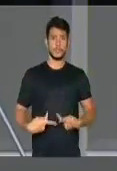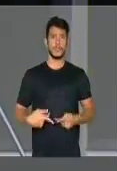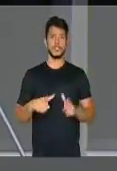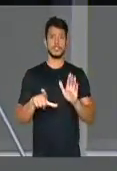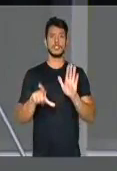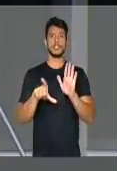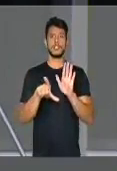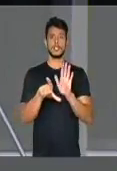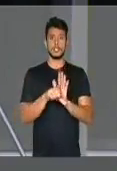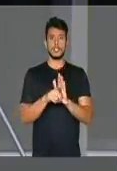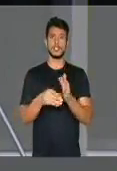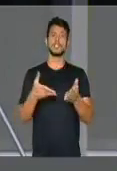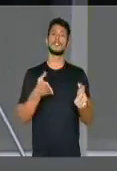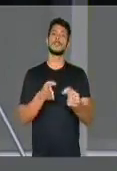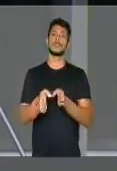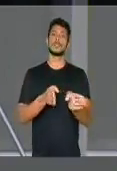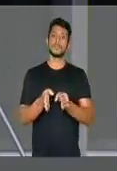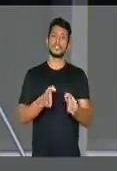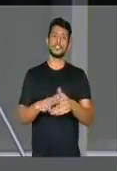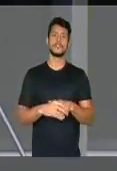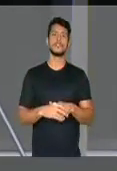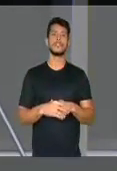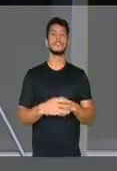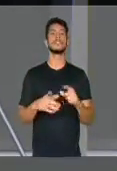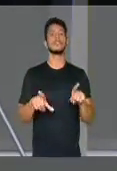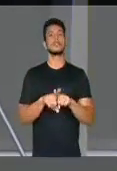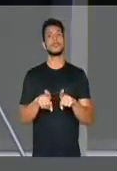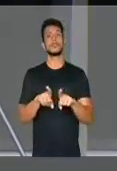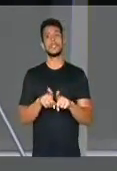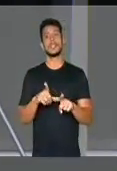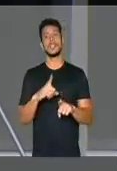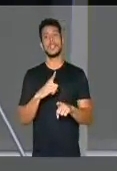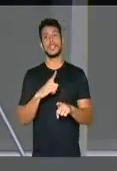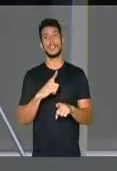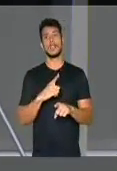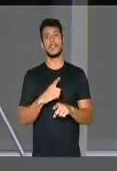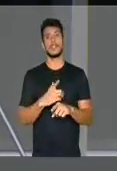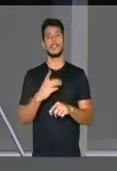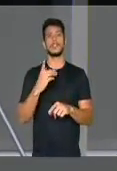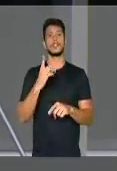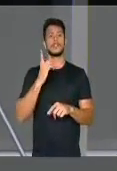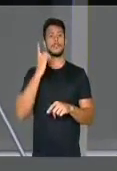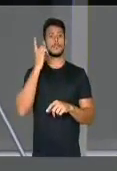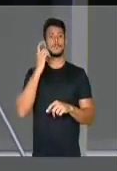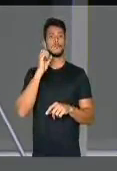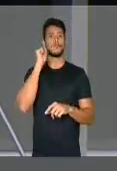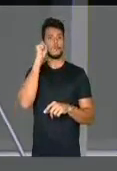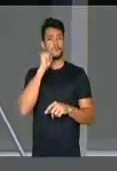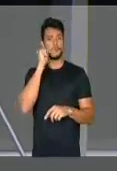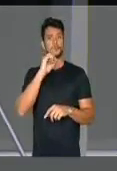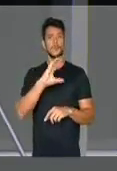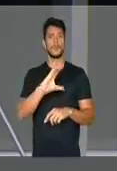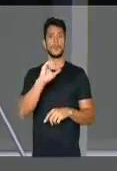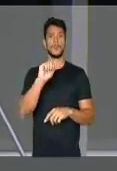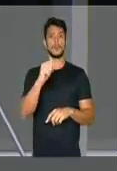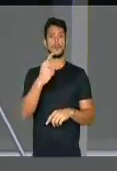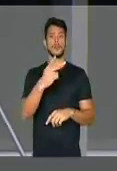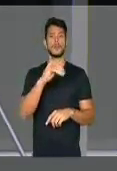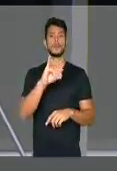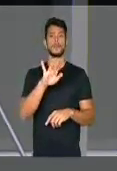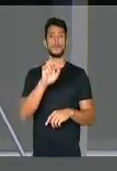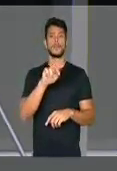Legislação Participativa, apresentada pelo senador Capiberibe, que